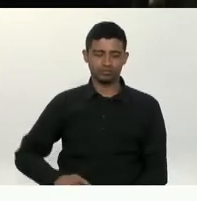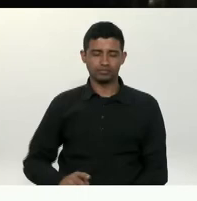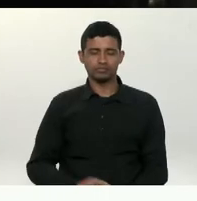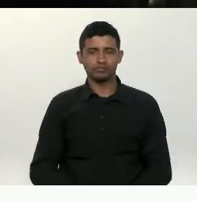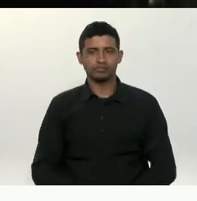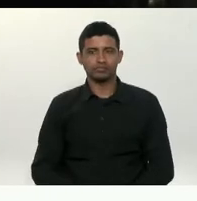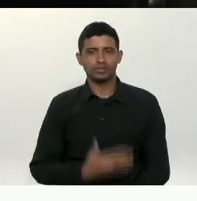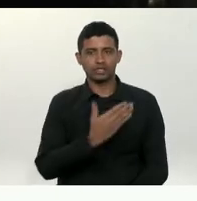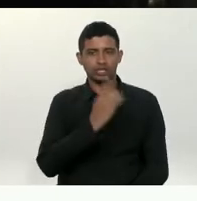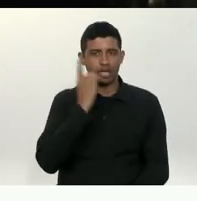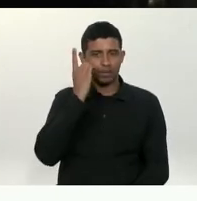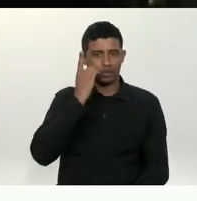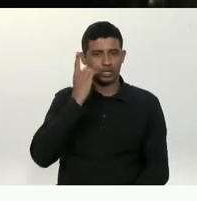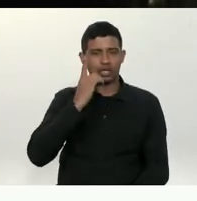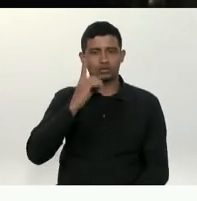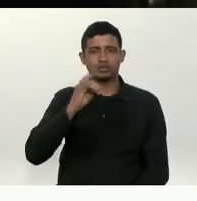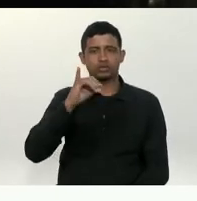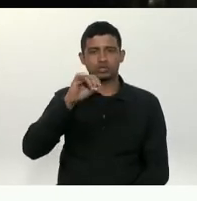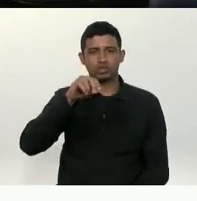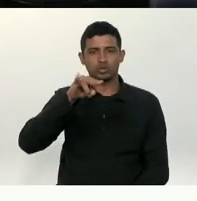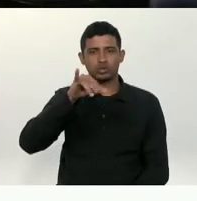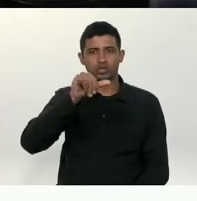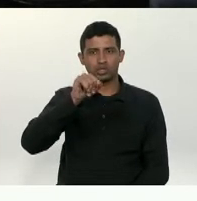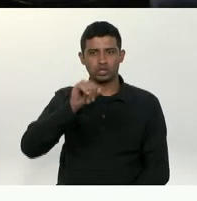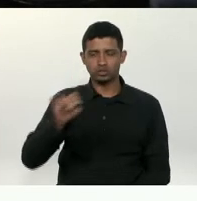Dionísio Lins, completou?